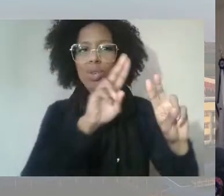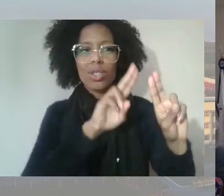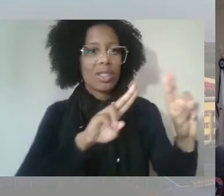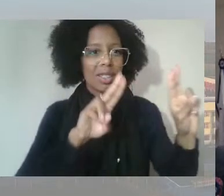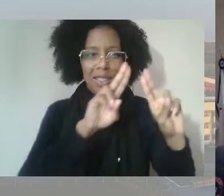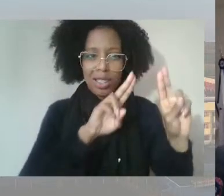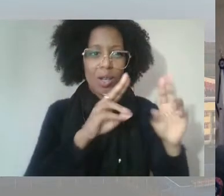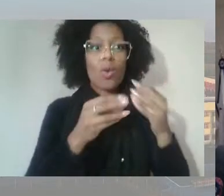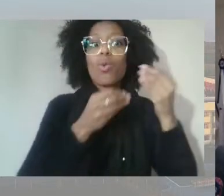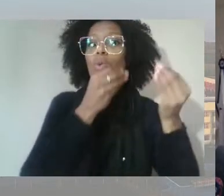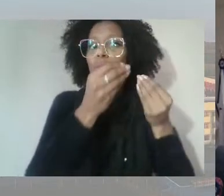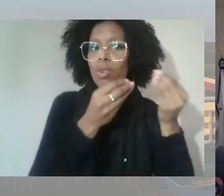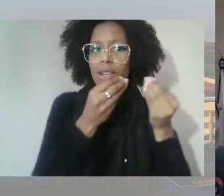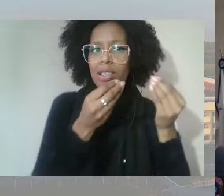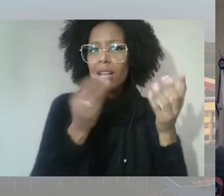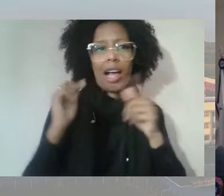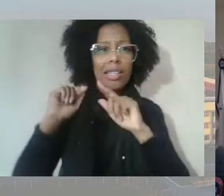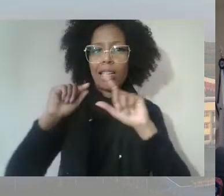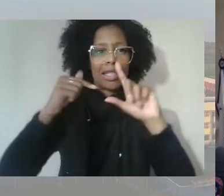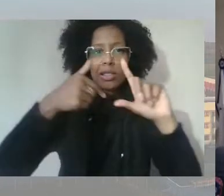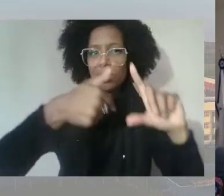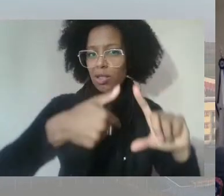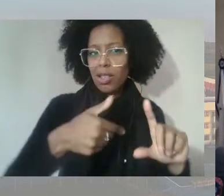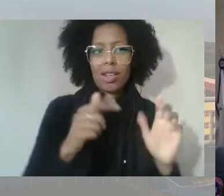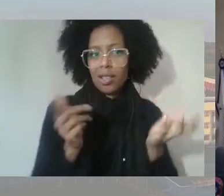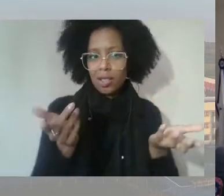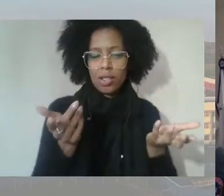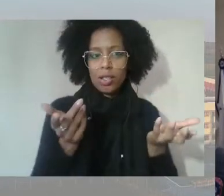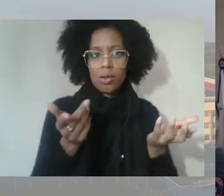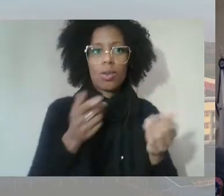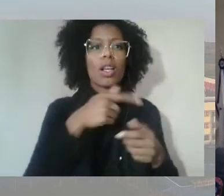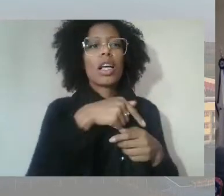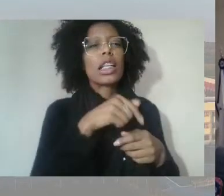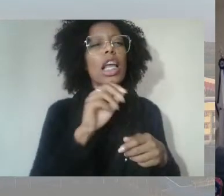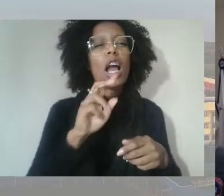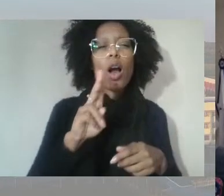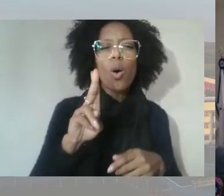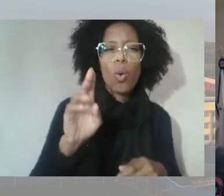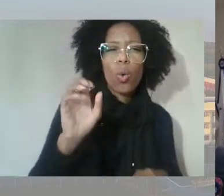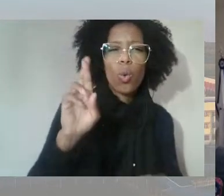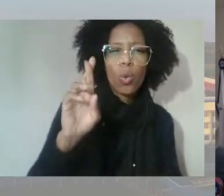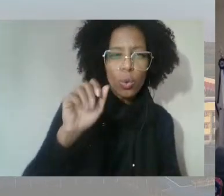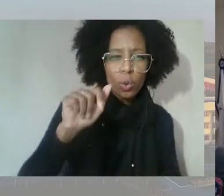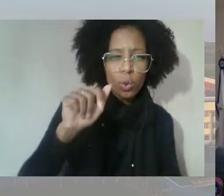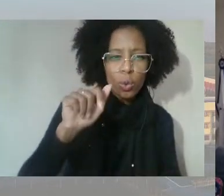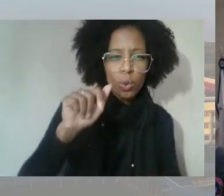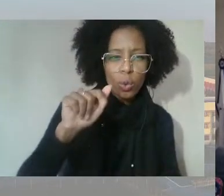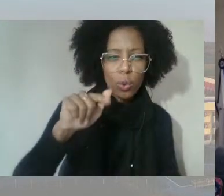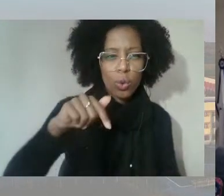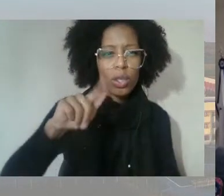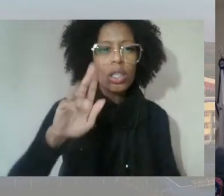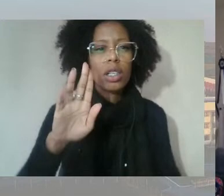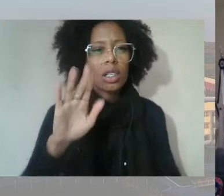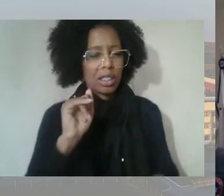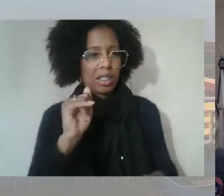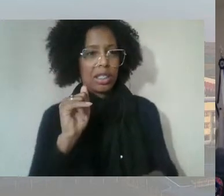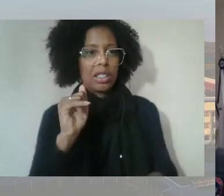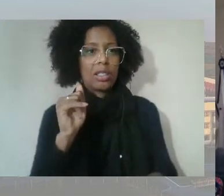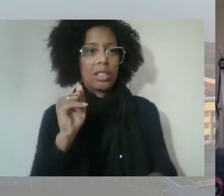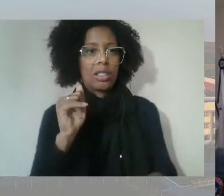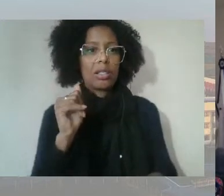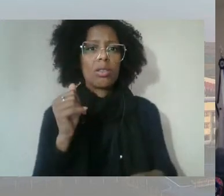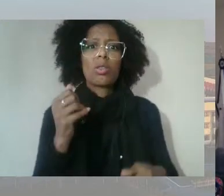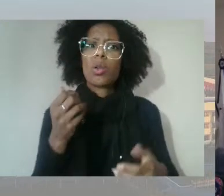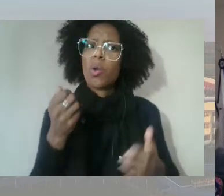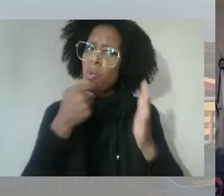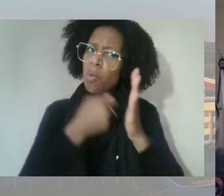mais tradicionais que a nossa, como inclusive a própria URGS, né? Então, essa é uma luta muito maior do que o que está